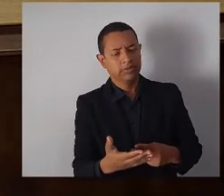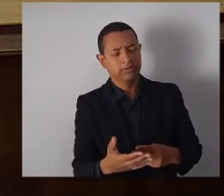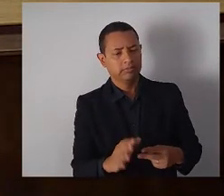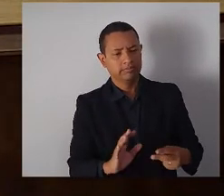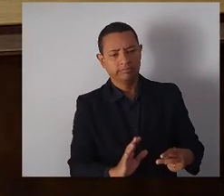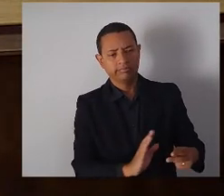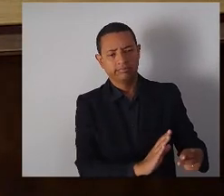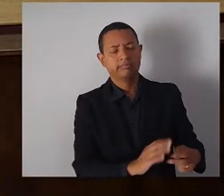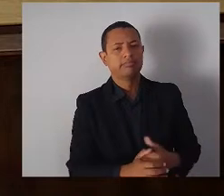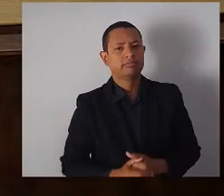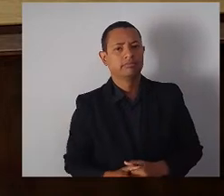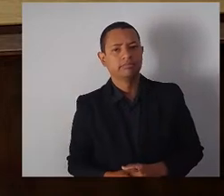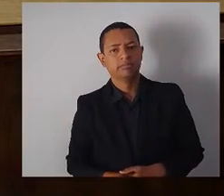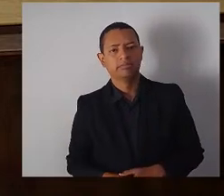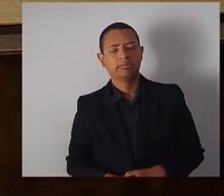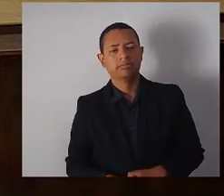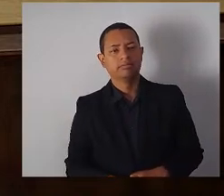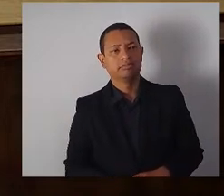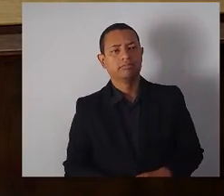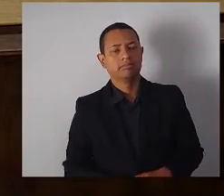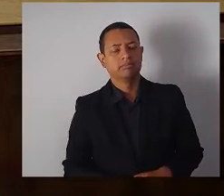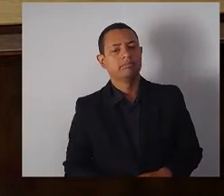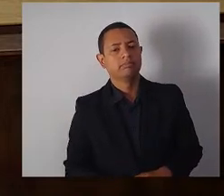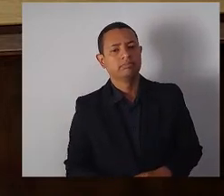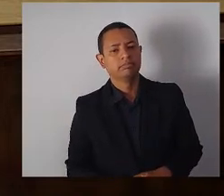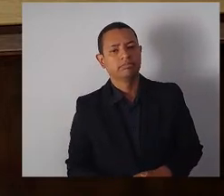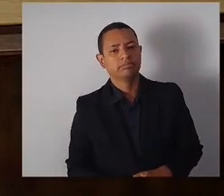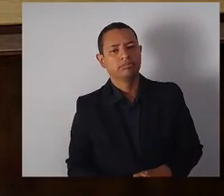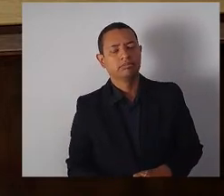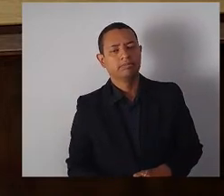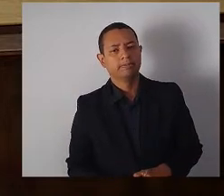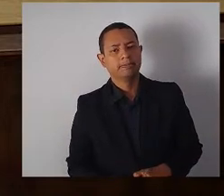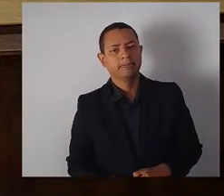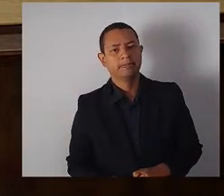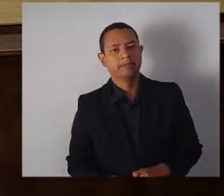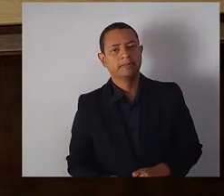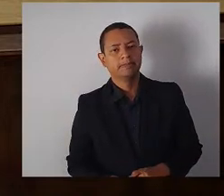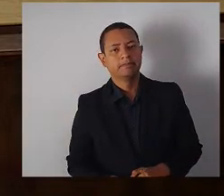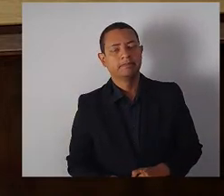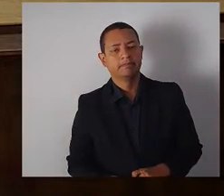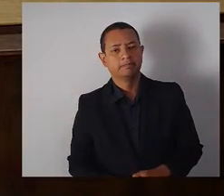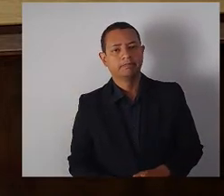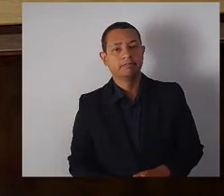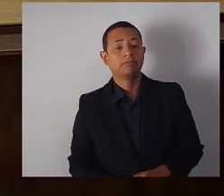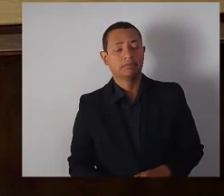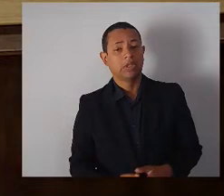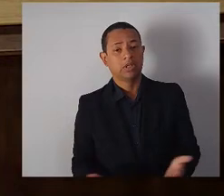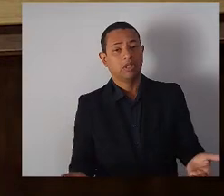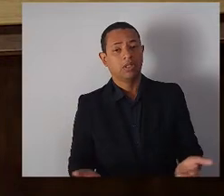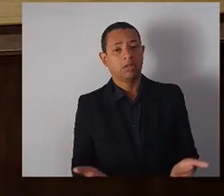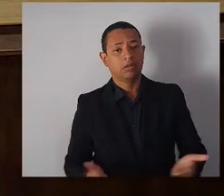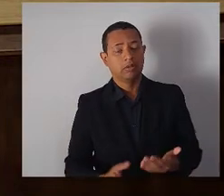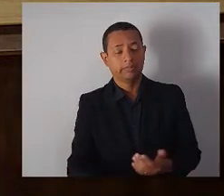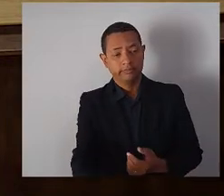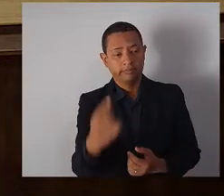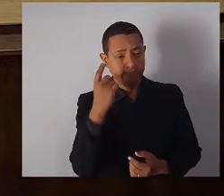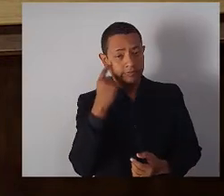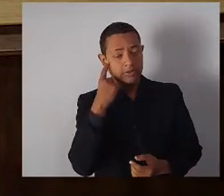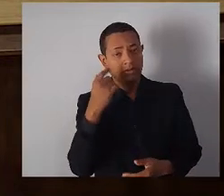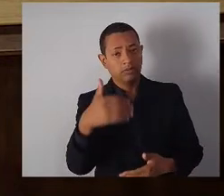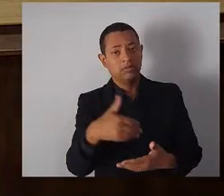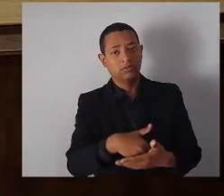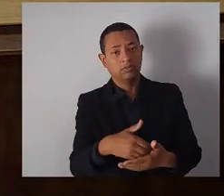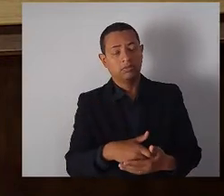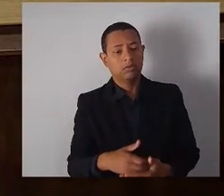de ausência de interesse de agir, também rejeitada por Vossa Excelência. E, na sequência, eu colho o voto do